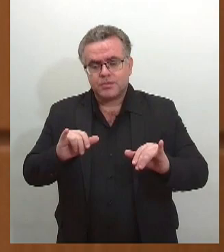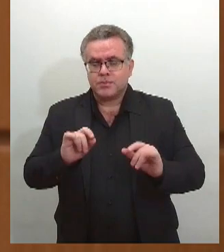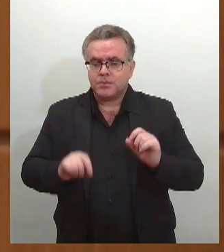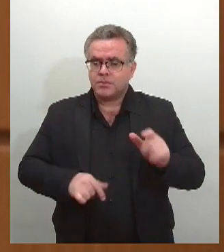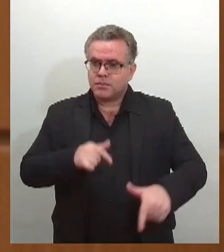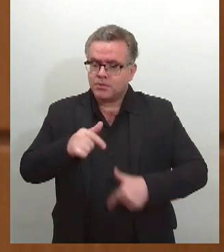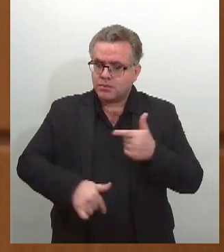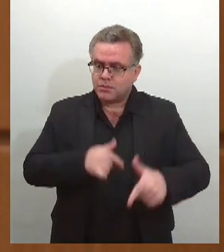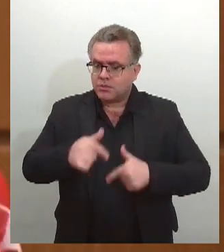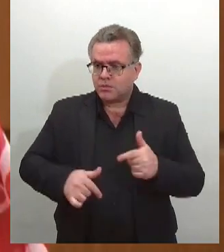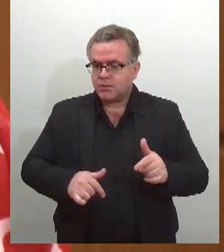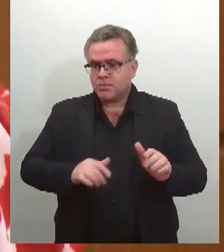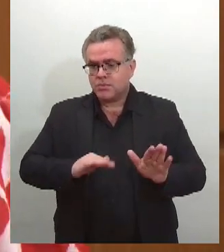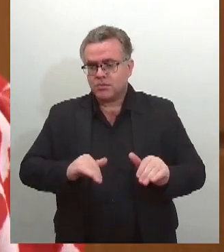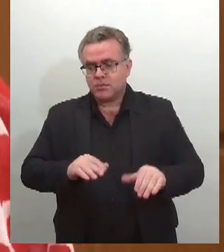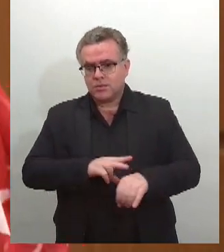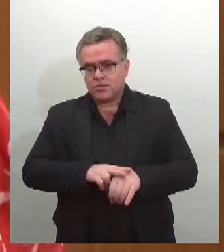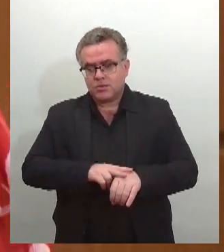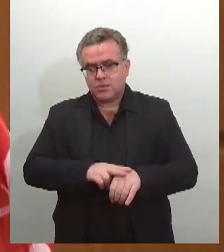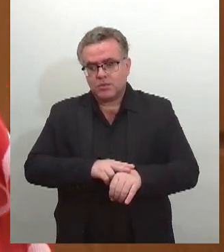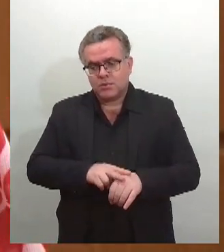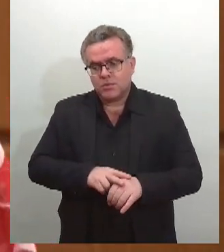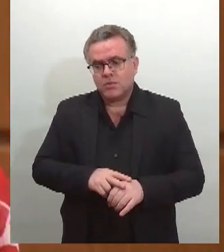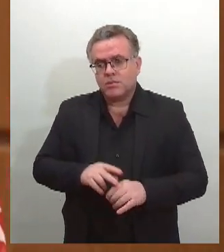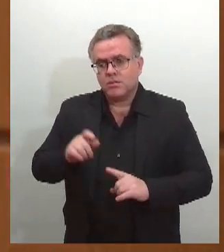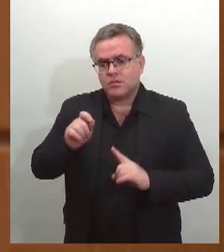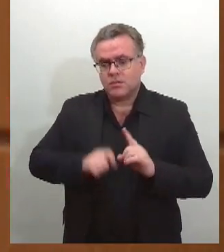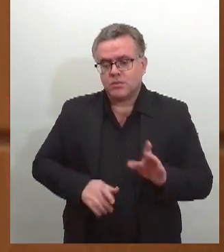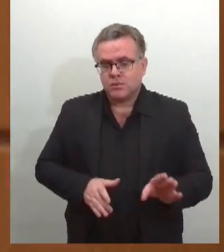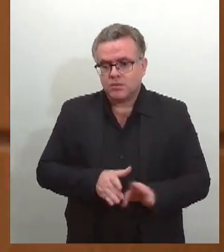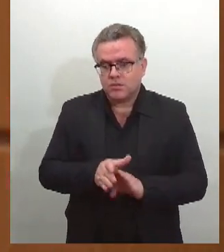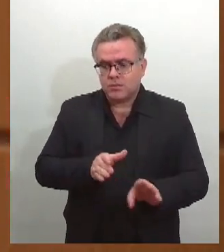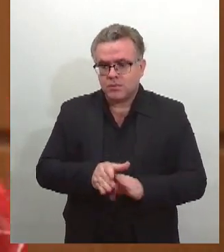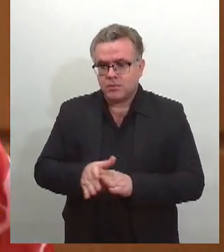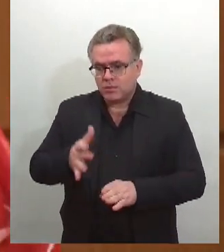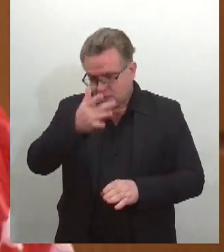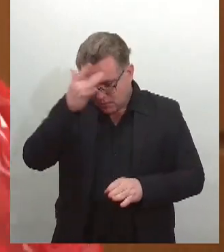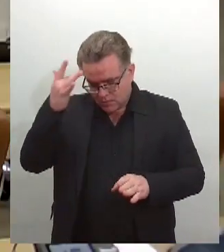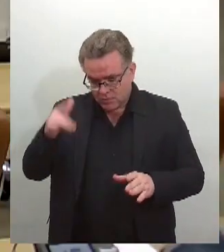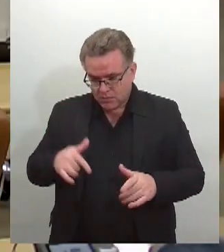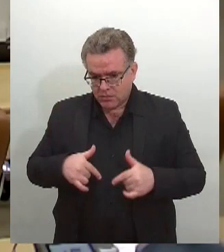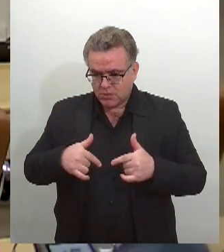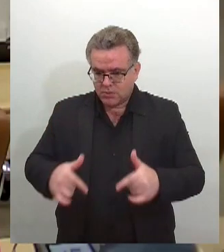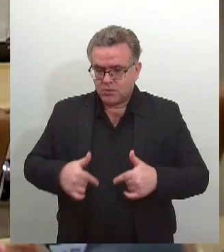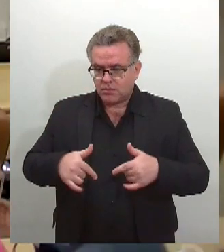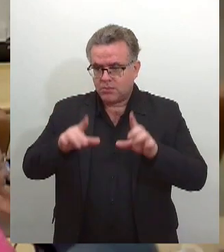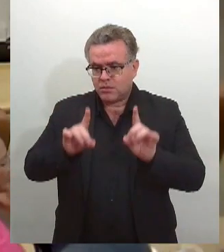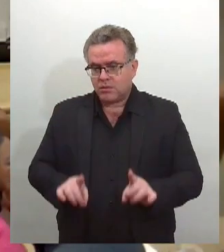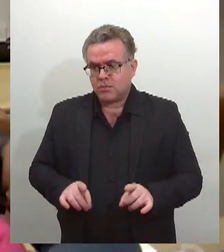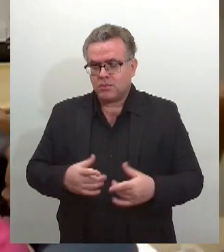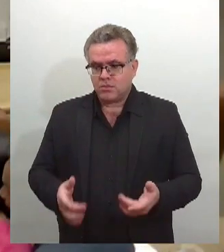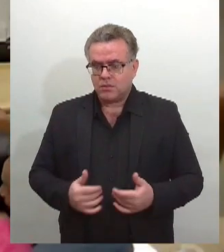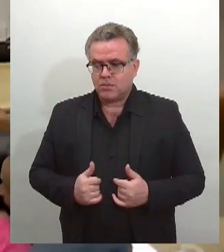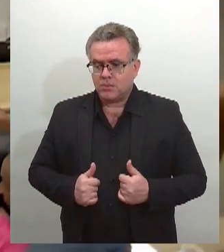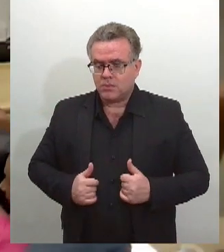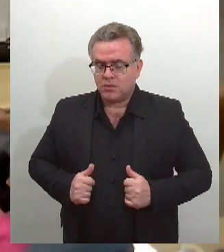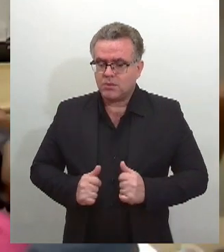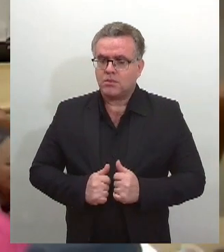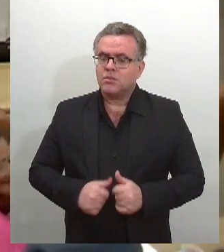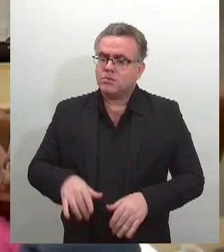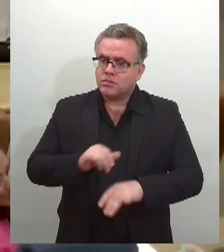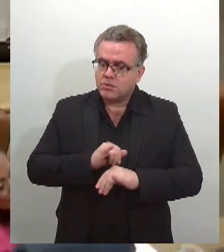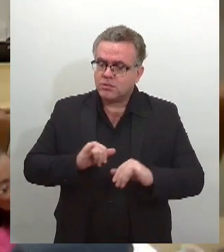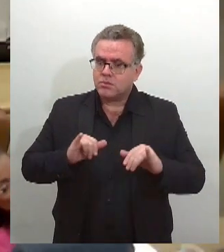Verde, mês de conscientização sobre a luta das pessoas com deficiência. Ela também citou a celebração pelo